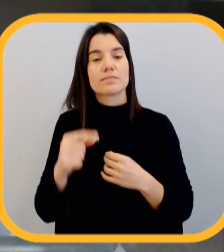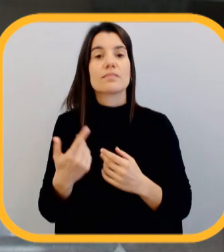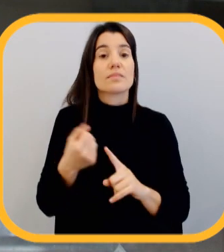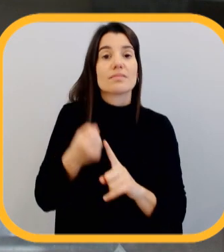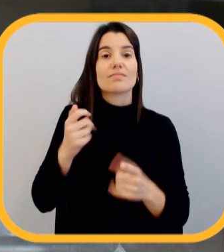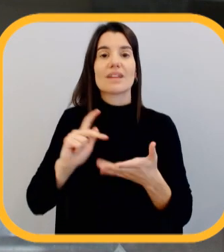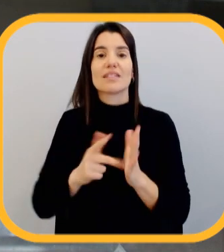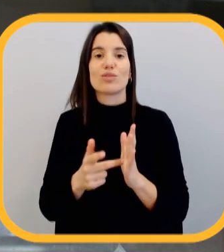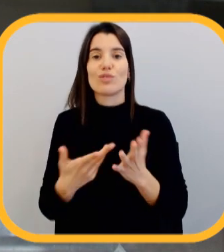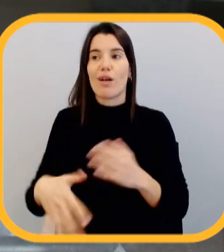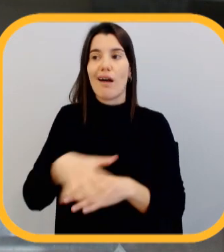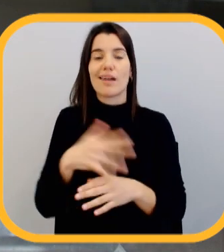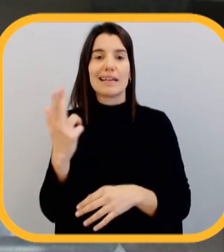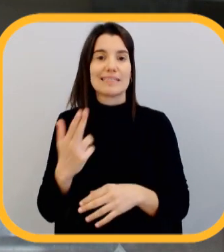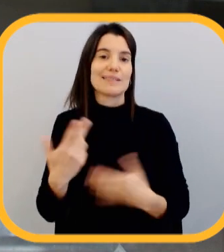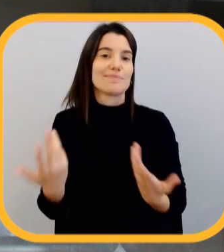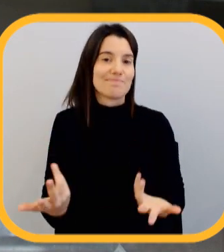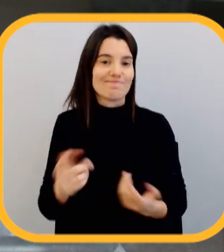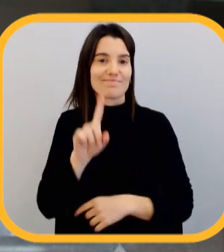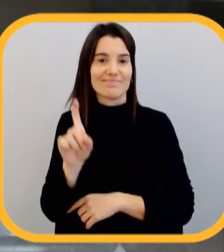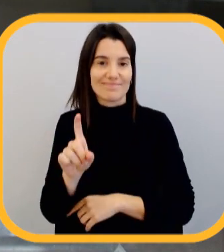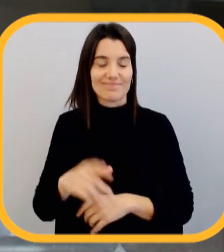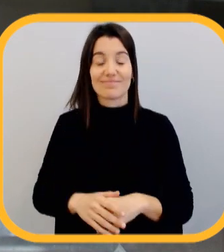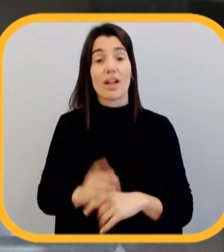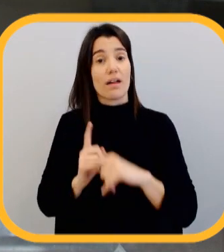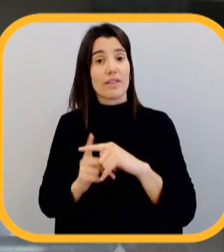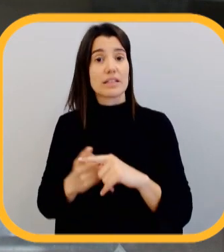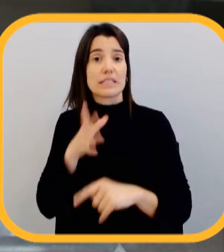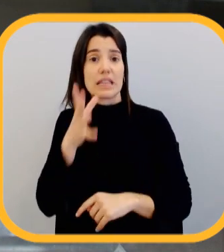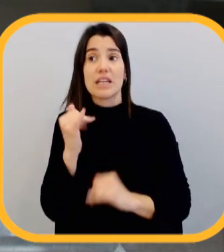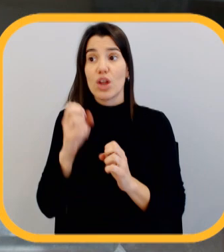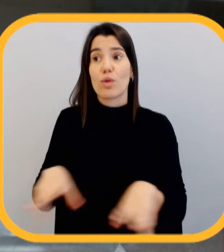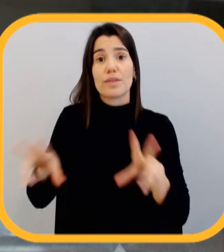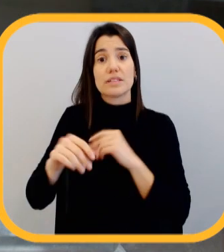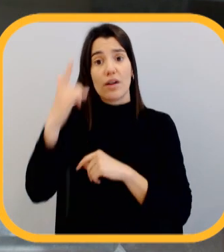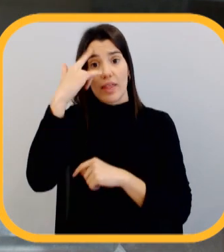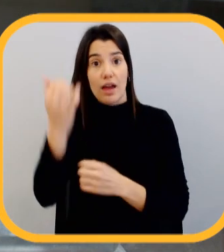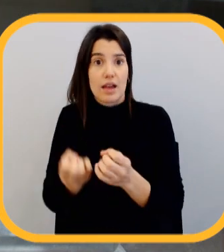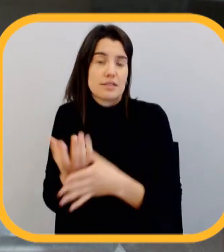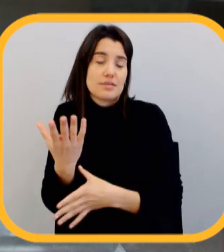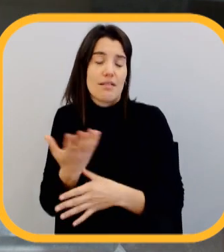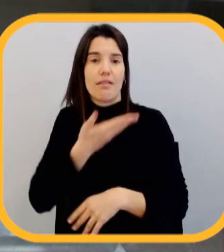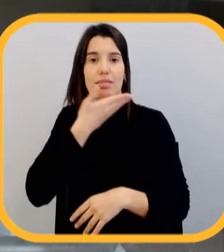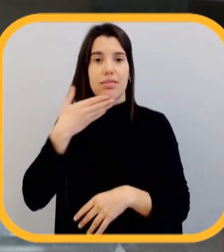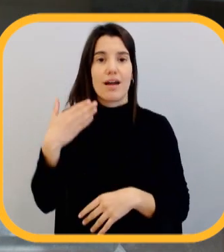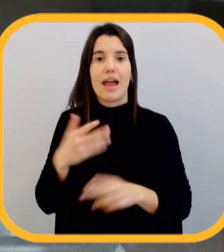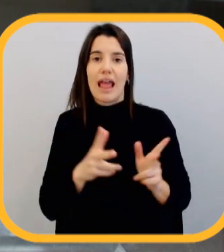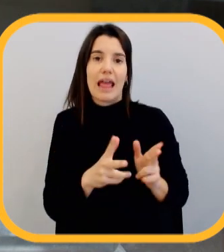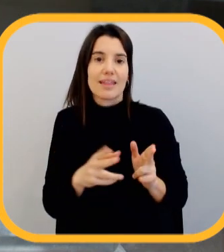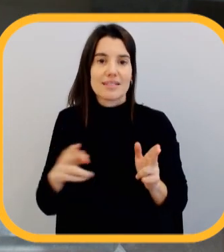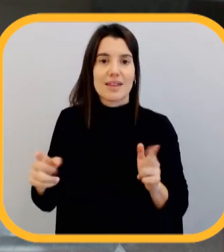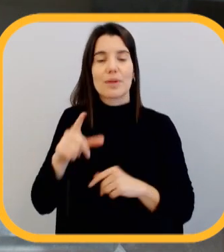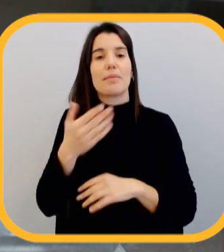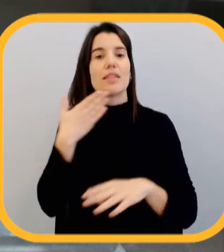em consideração os desafios da tecnologia nesta esfera artística. Entre as principais vantagens destaca-se a inovação e criatividade, a facilidade